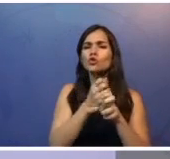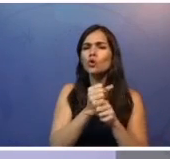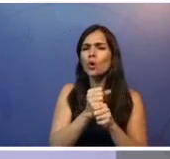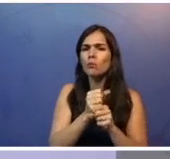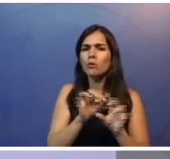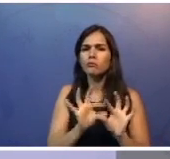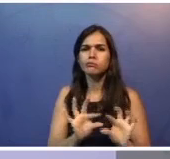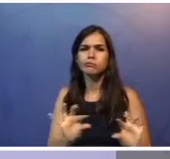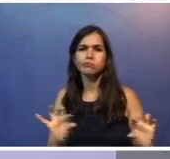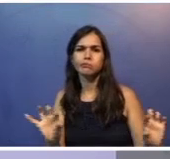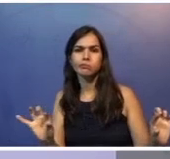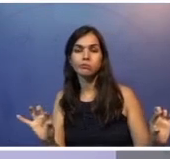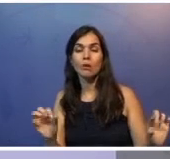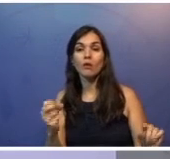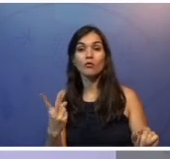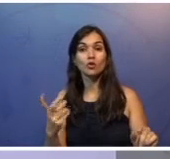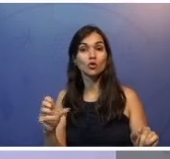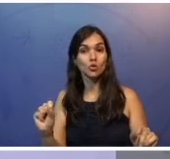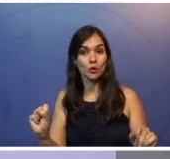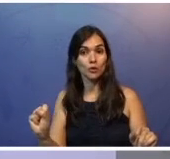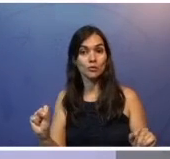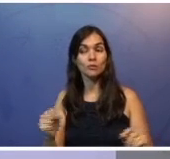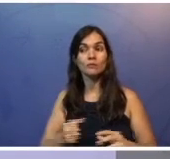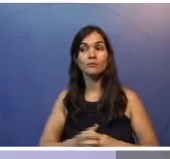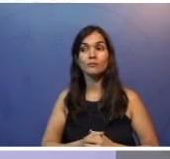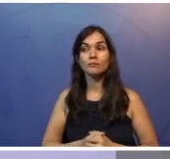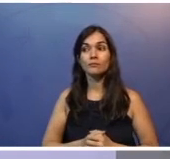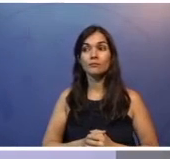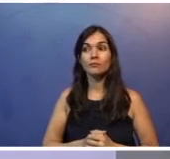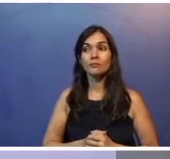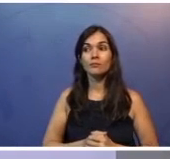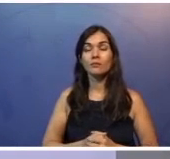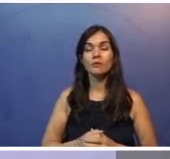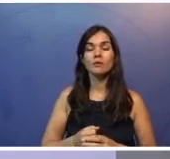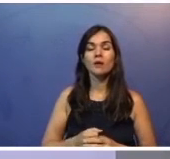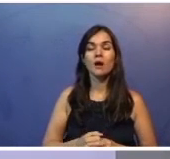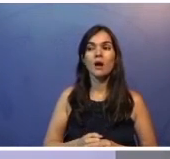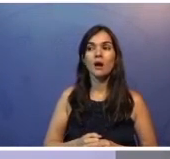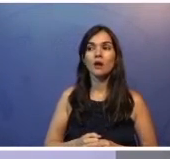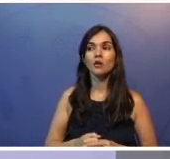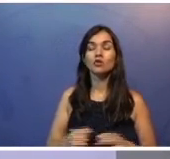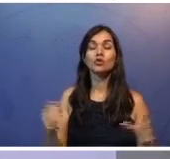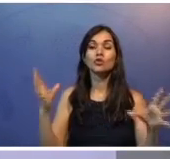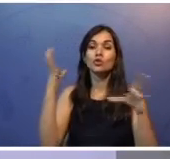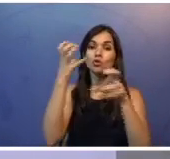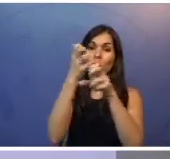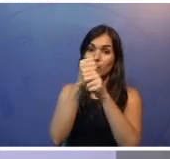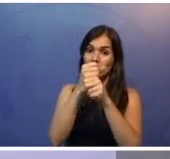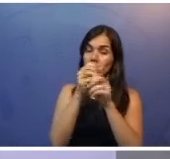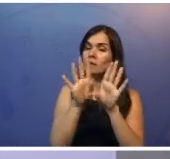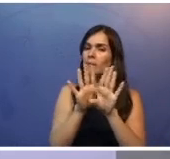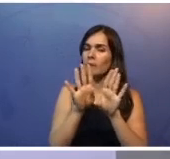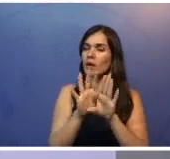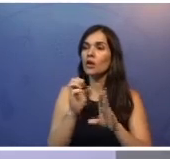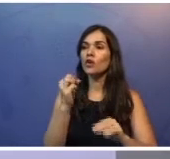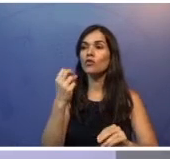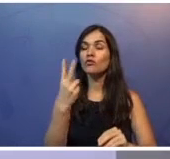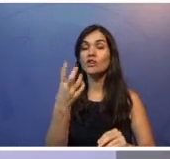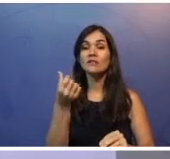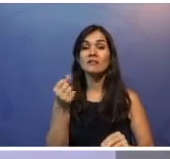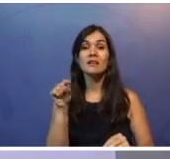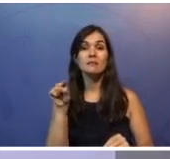números aqui embaixo vai dar 28 Então vamos fazer e somando os números de cima vai dar